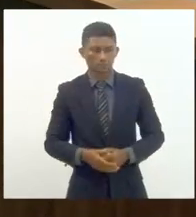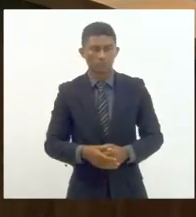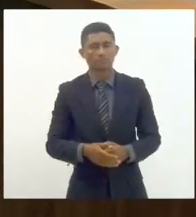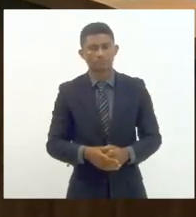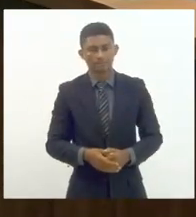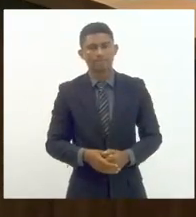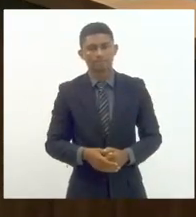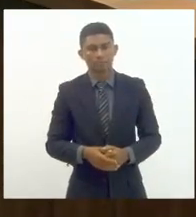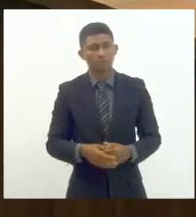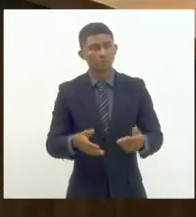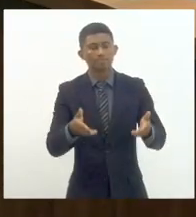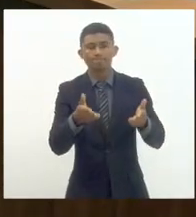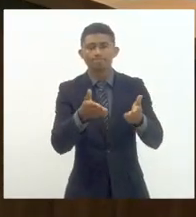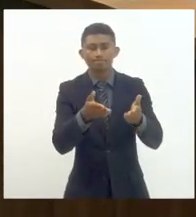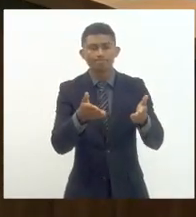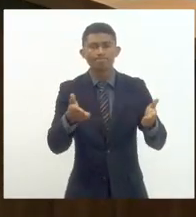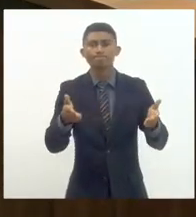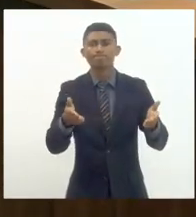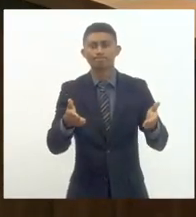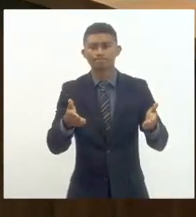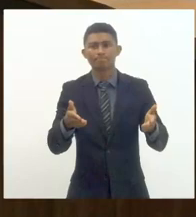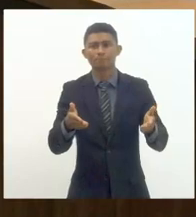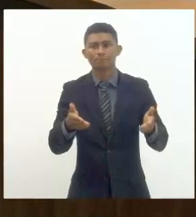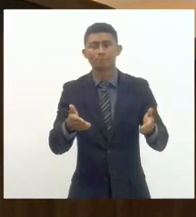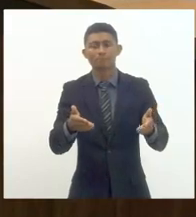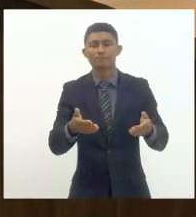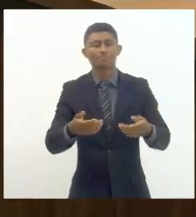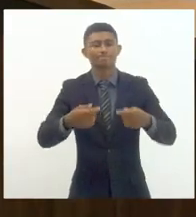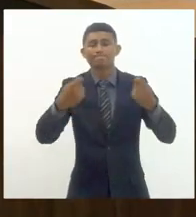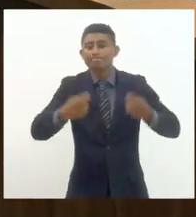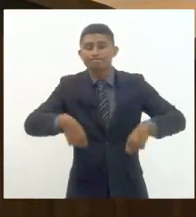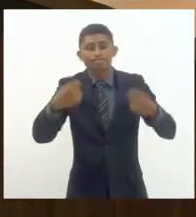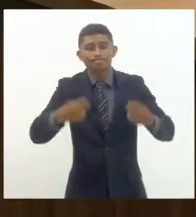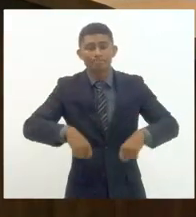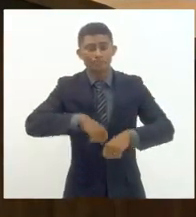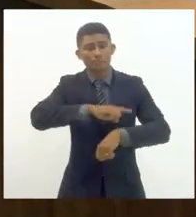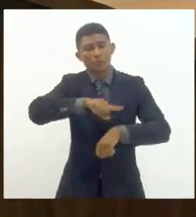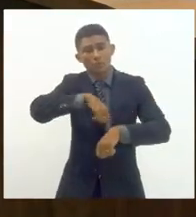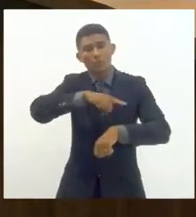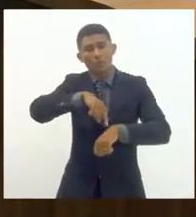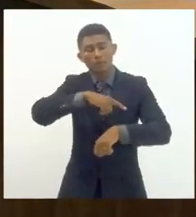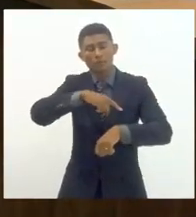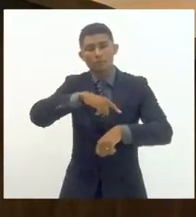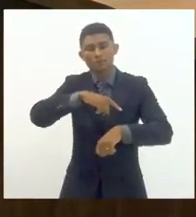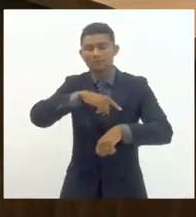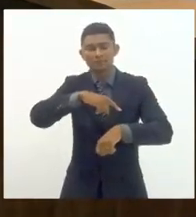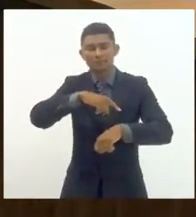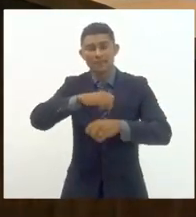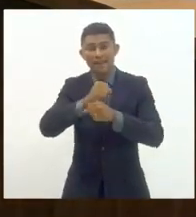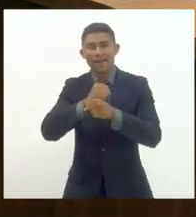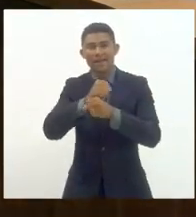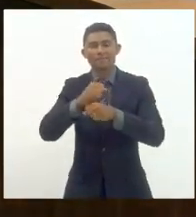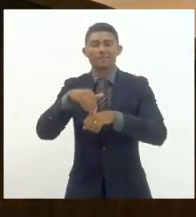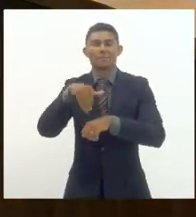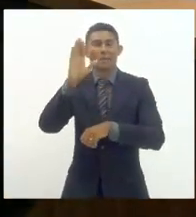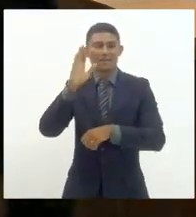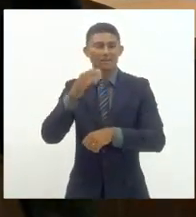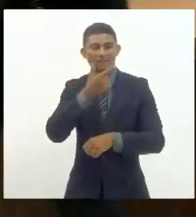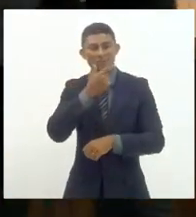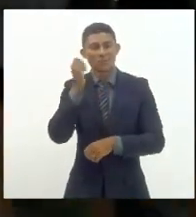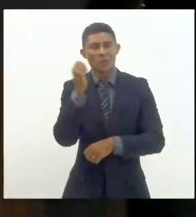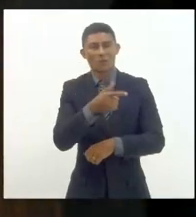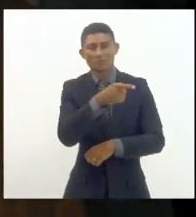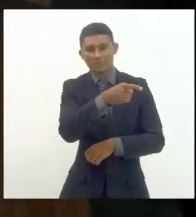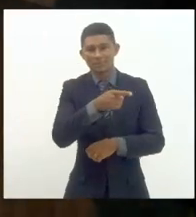penais, que estariam, senhor presidente, tendo que cumprir mais tempo de serviço do que homens